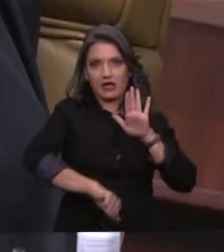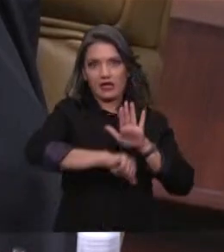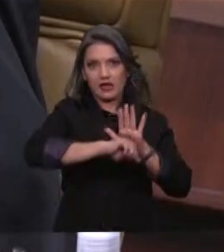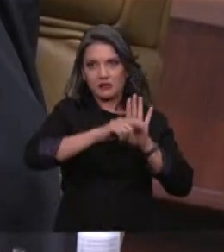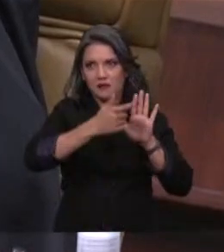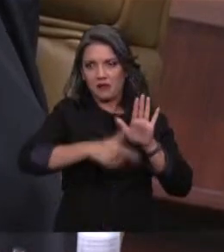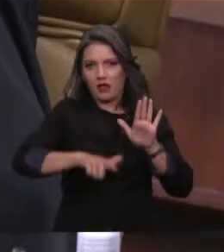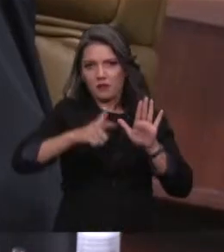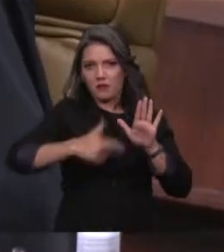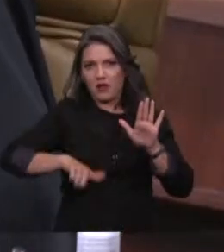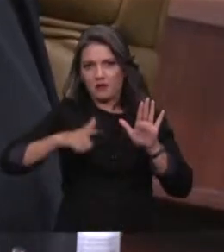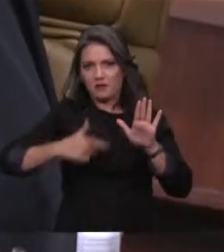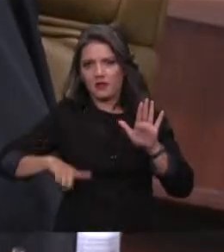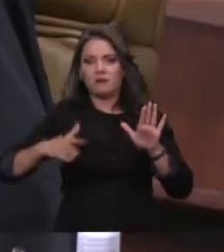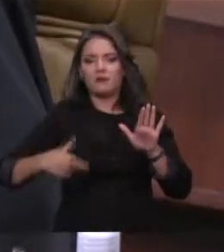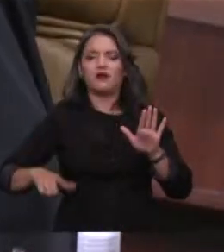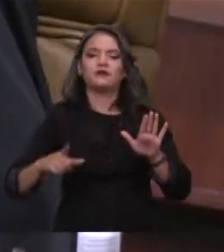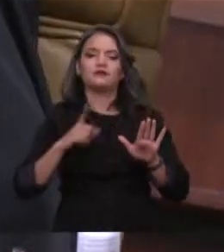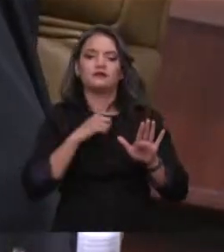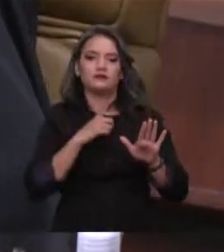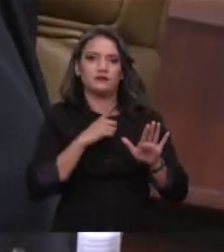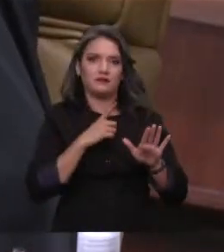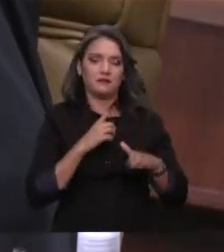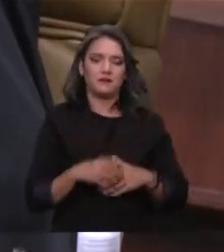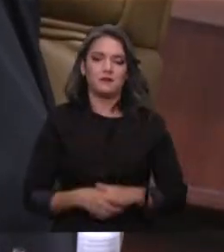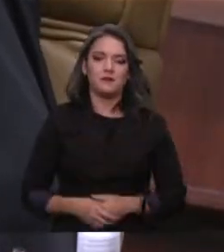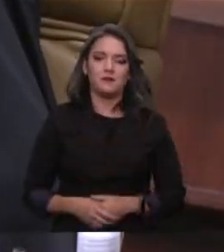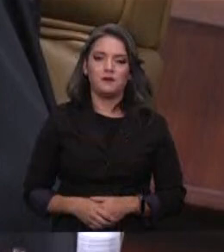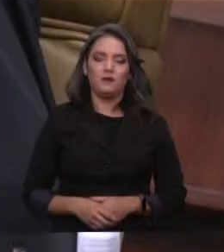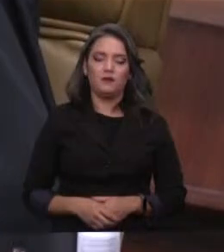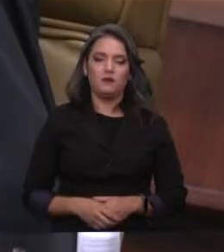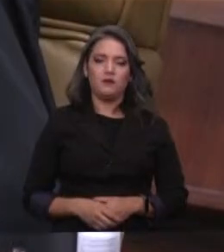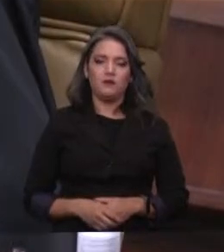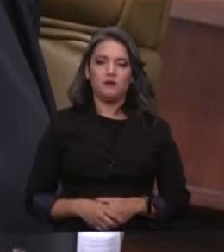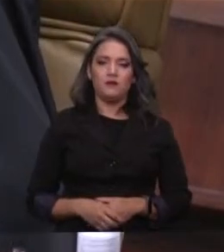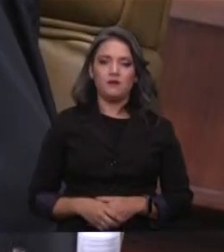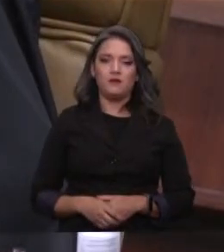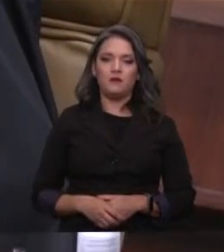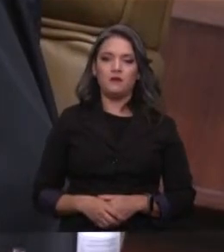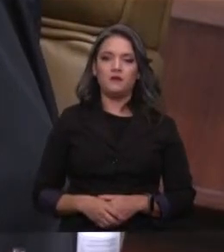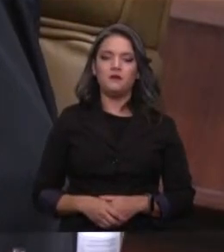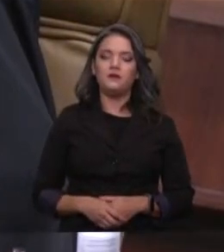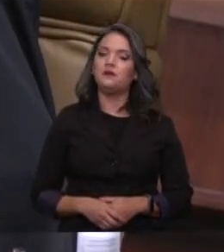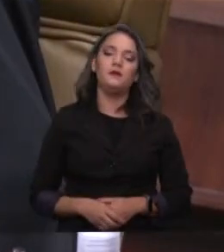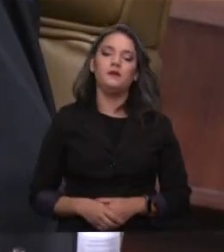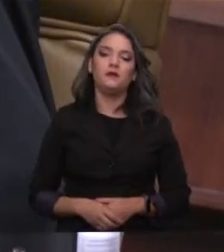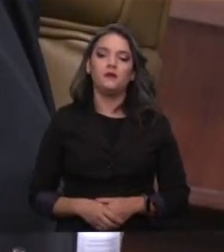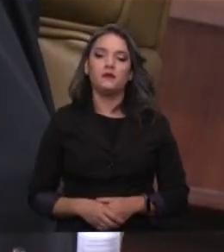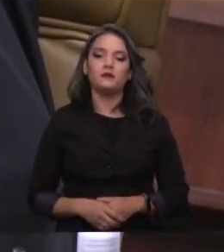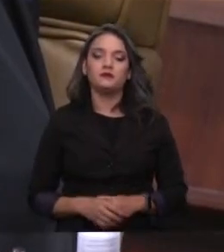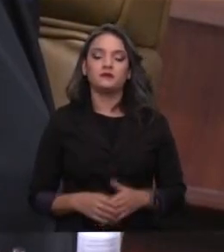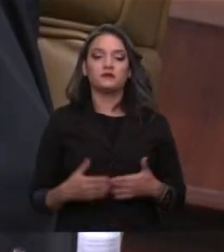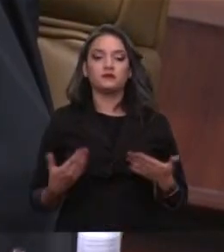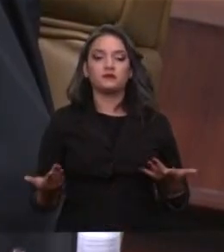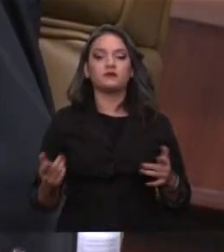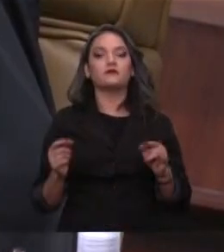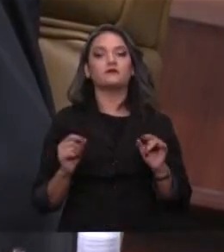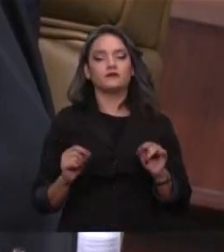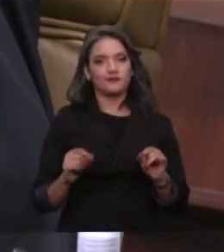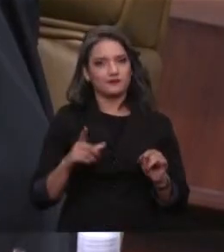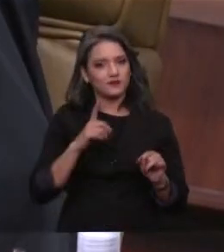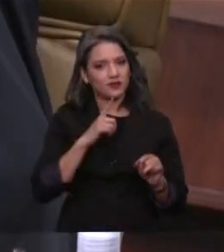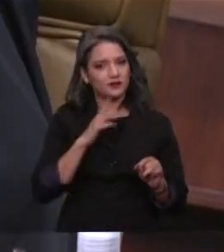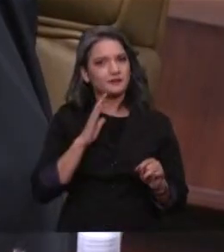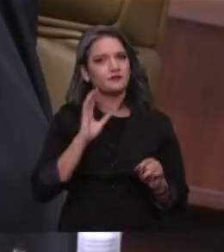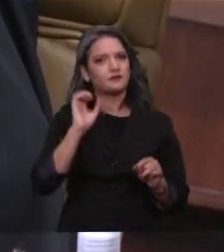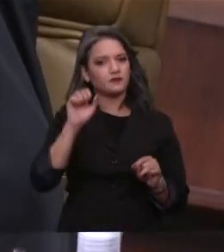crimes existentes entre os diversos núcleos. Em outros termos, embora haja sim indícios